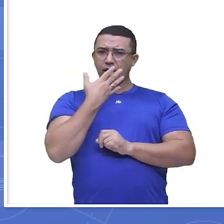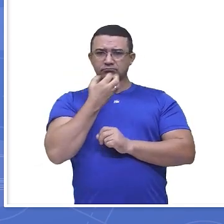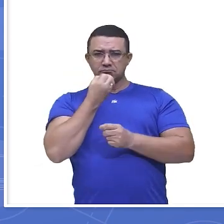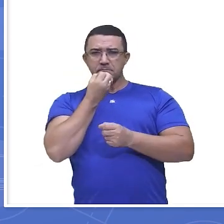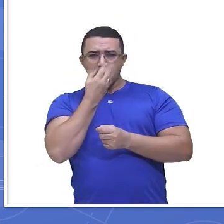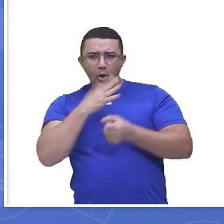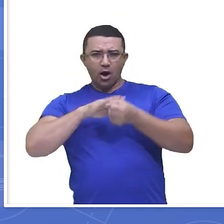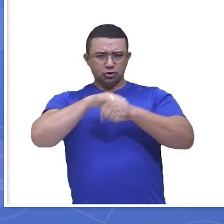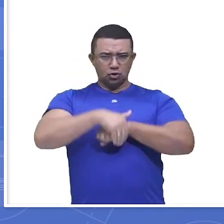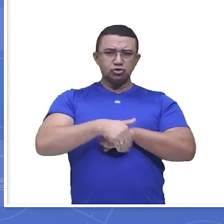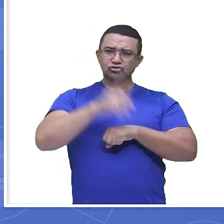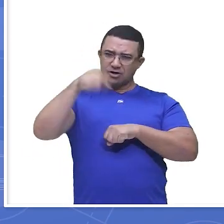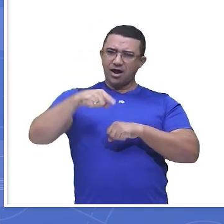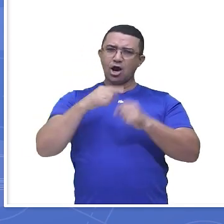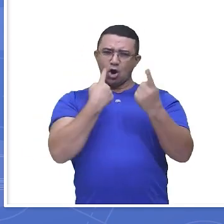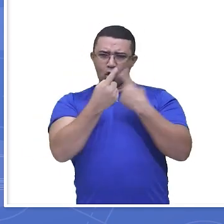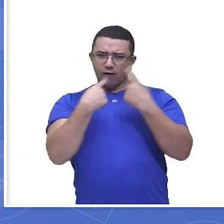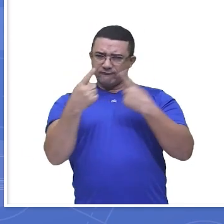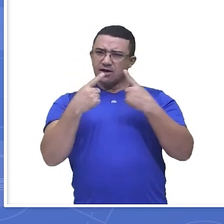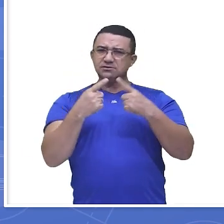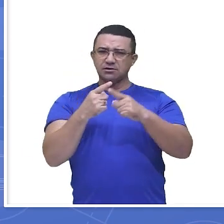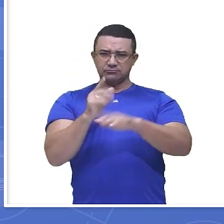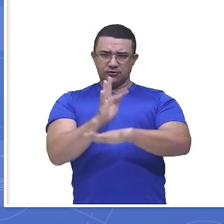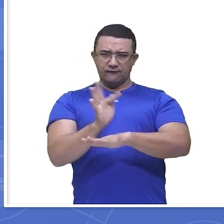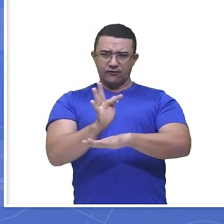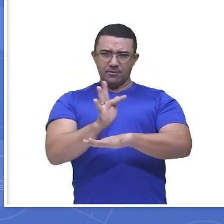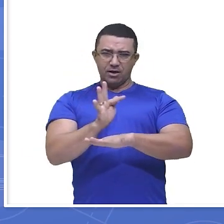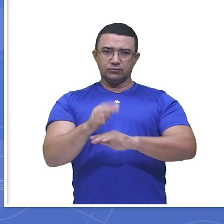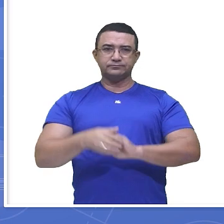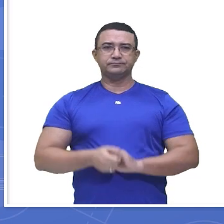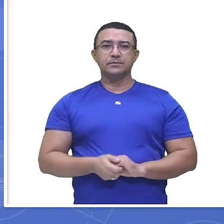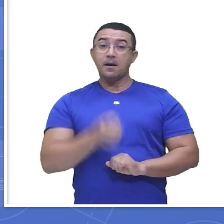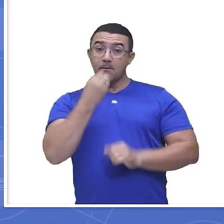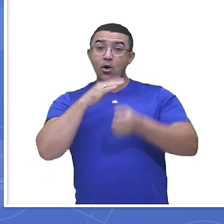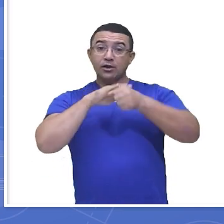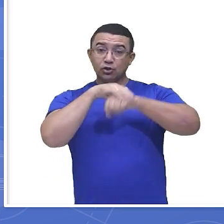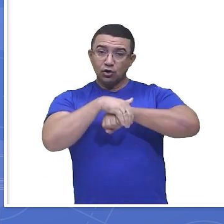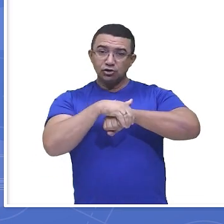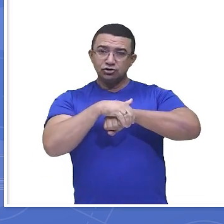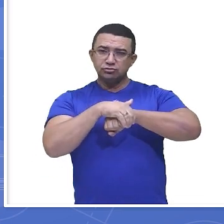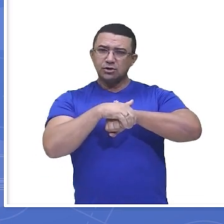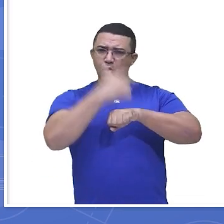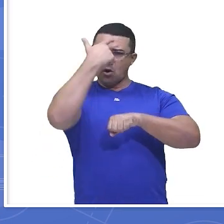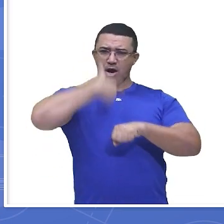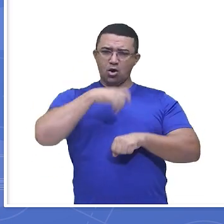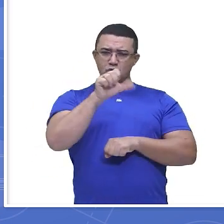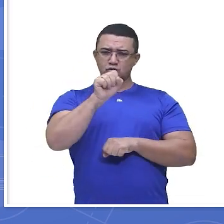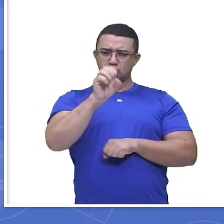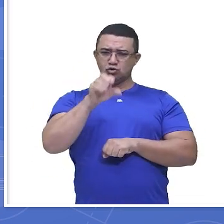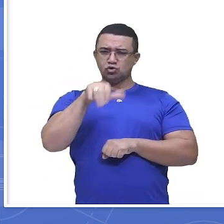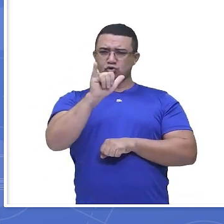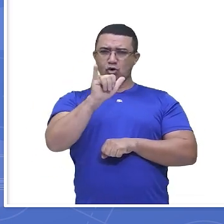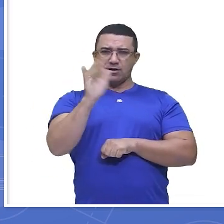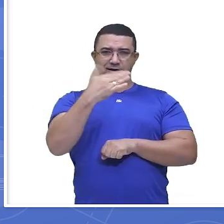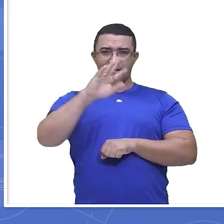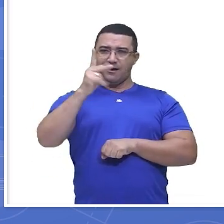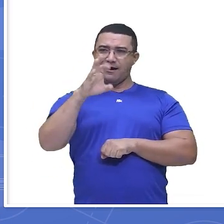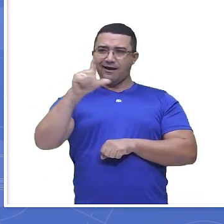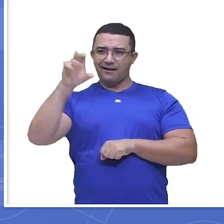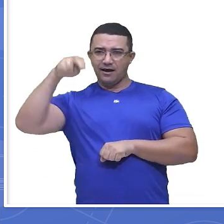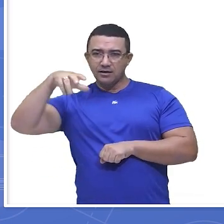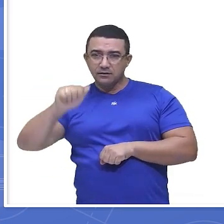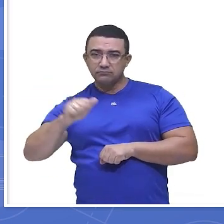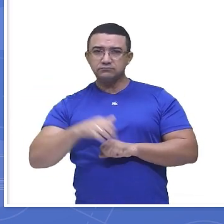de formalidade, né? Vejamos de novo aqui, buenas noches, aí ela se apresenta, sou Helena Vázquez, mas